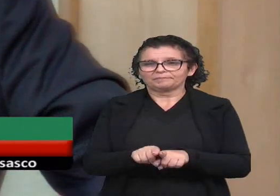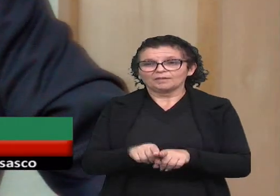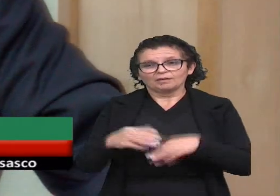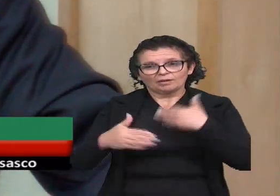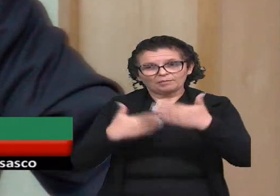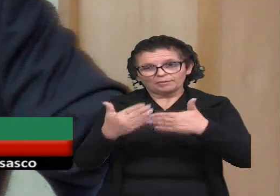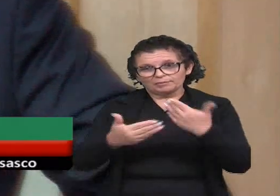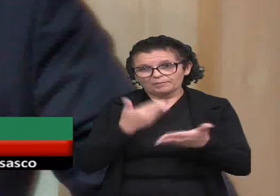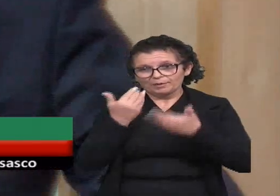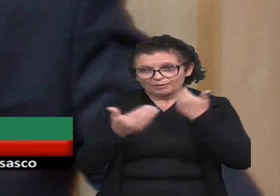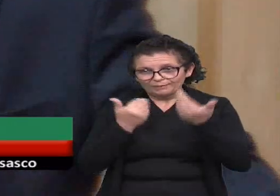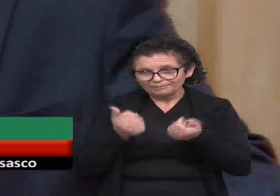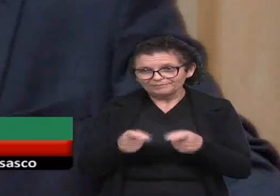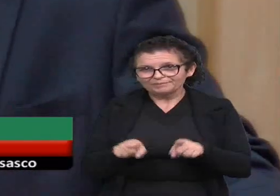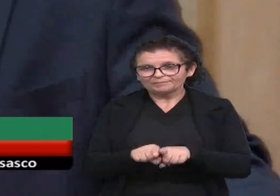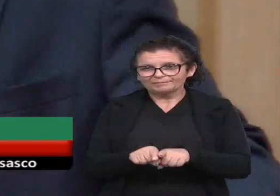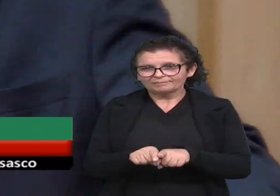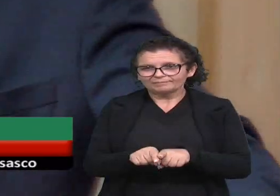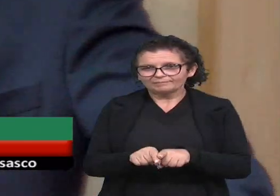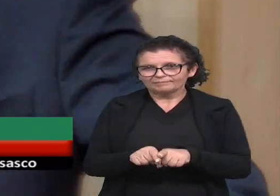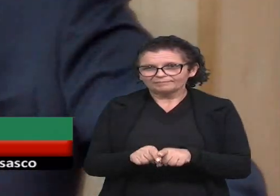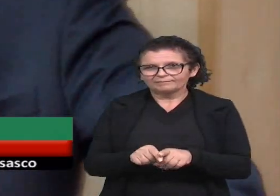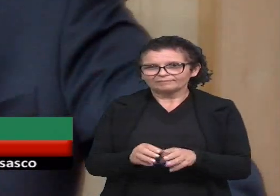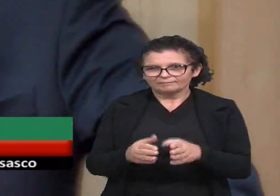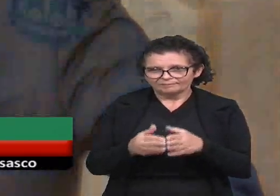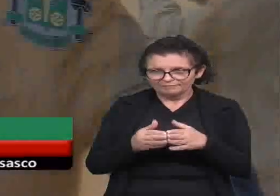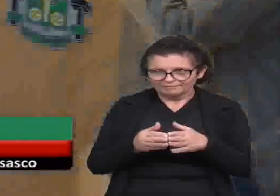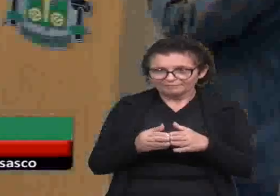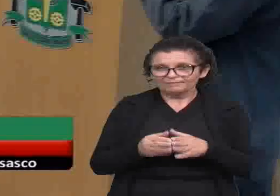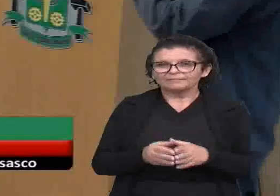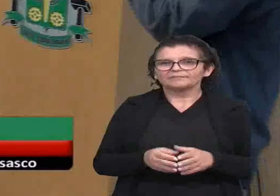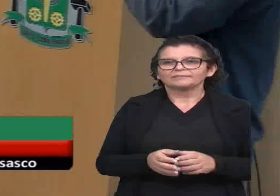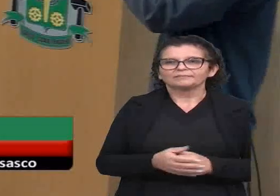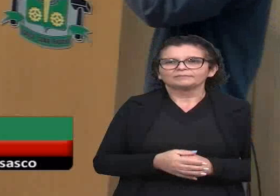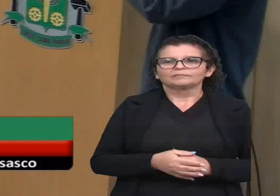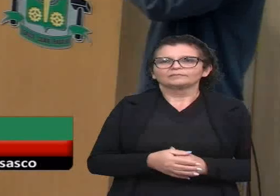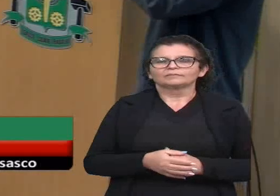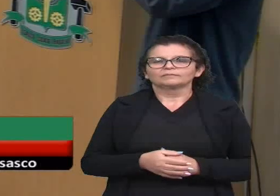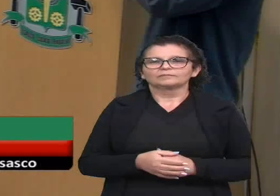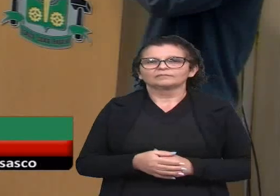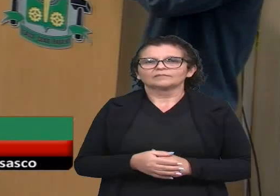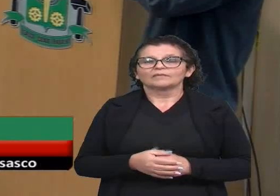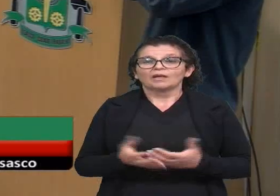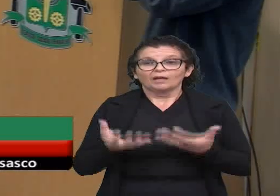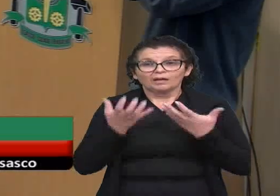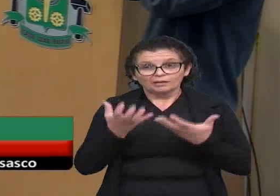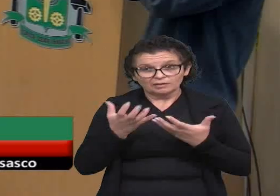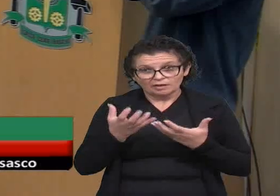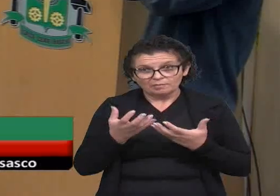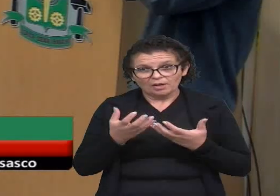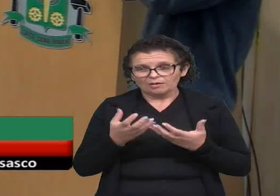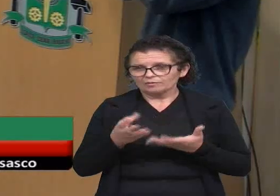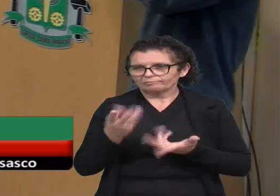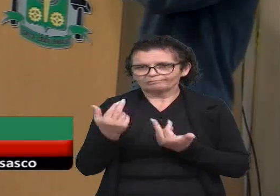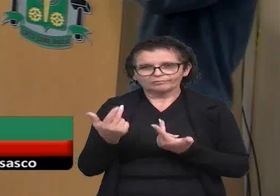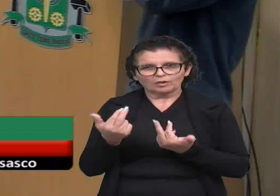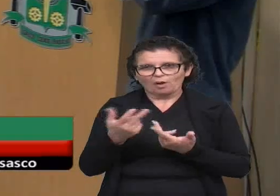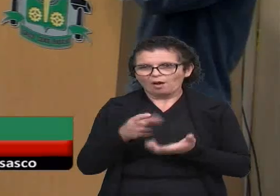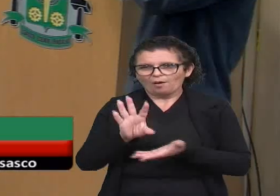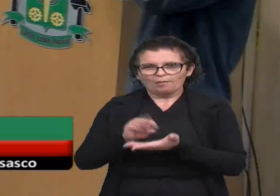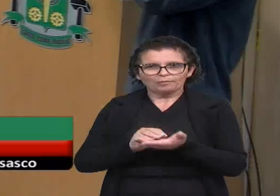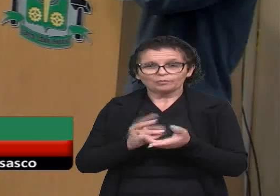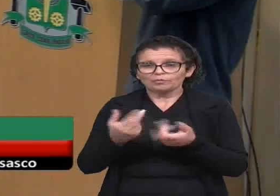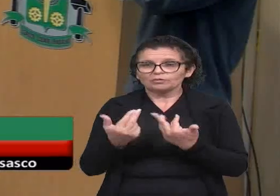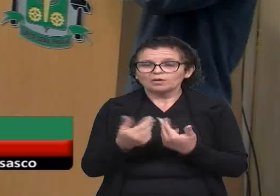gente precisar. Uma parte, vereador. Uma parte, nobre vereadora. Bom, eu também quero, faço minhas as suas palavras, em